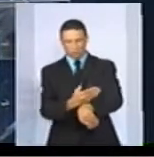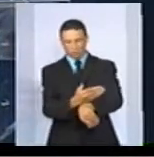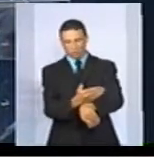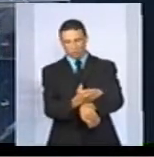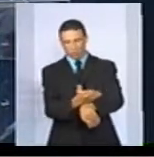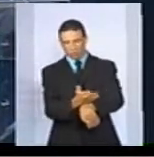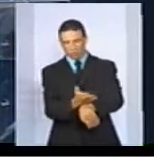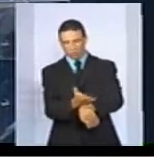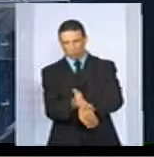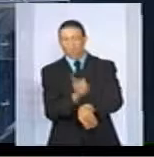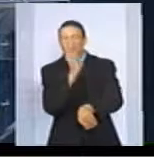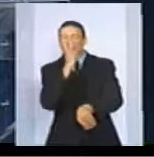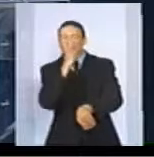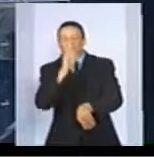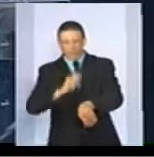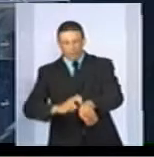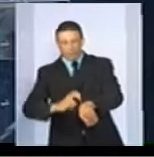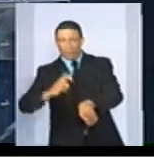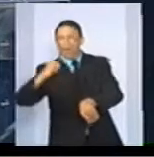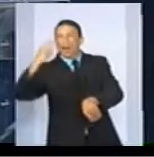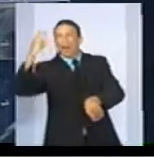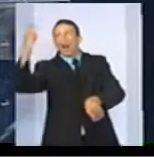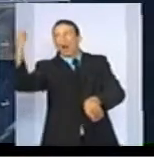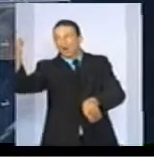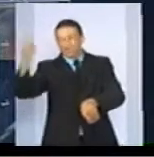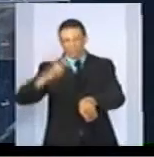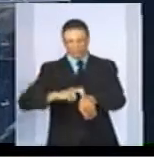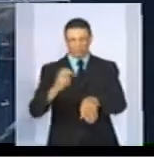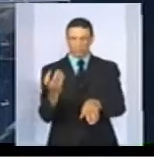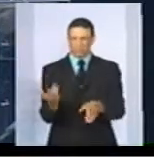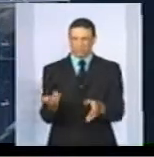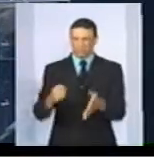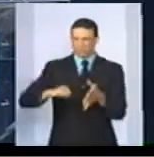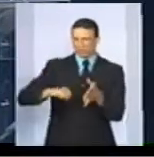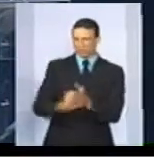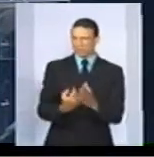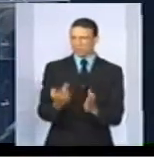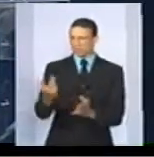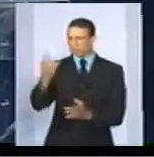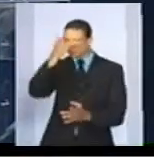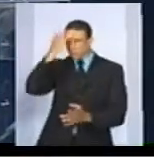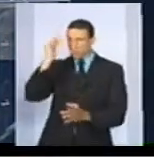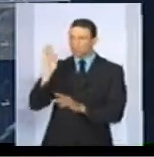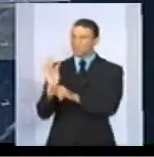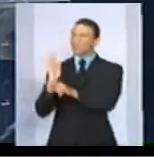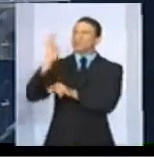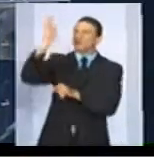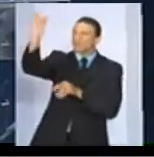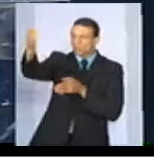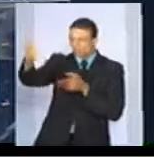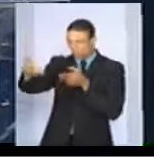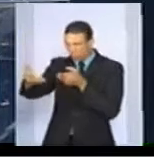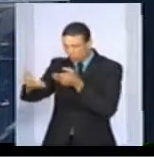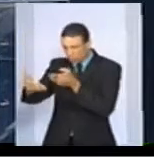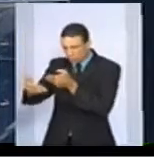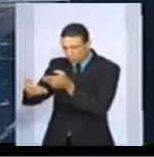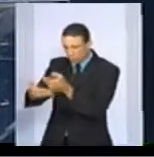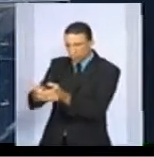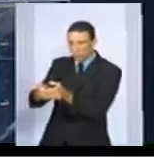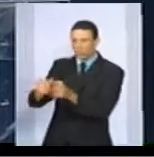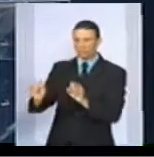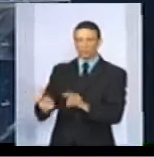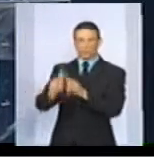seus clamores não po podem travar a Chegança do Futuro também é